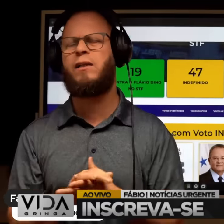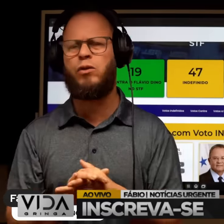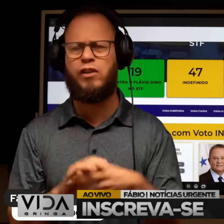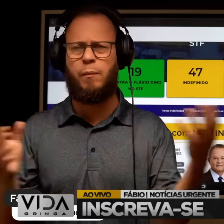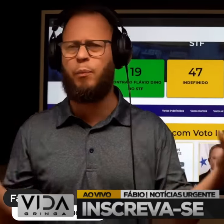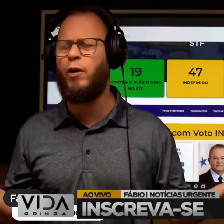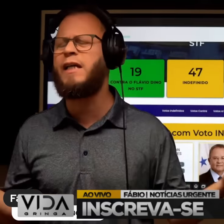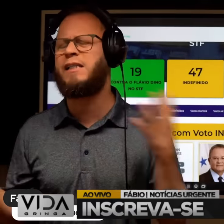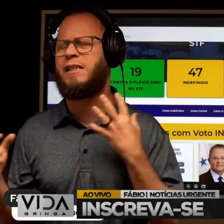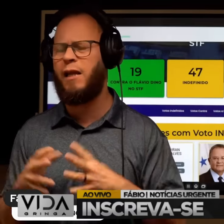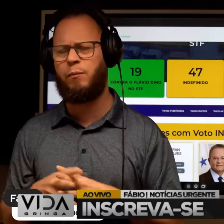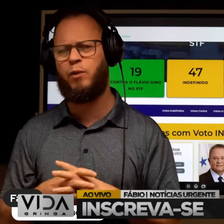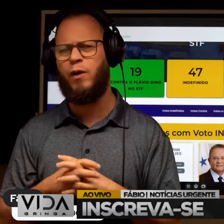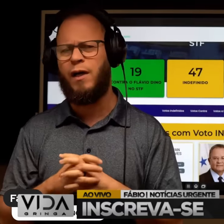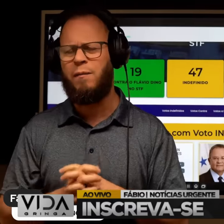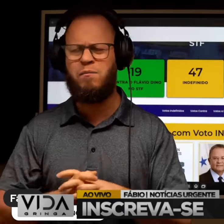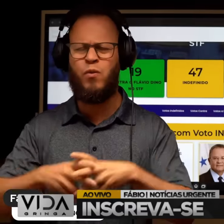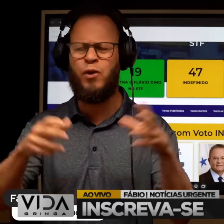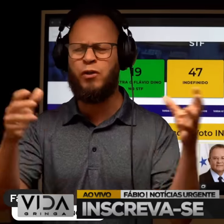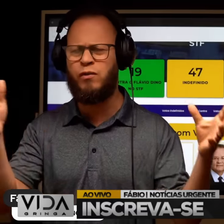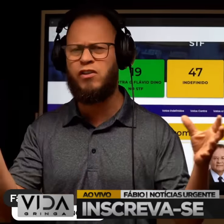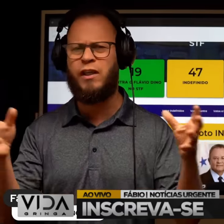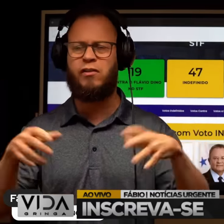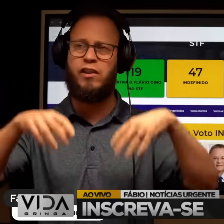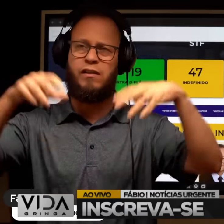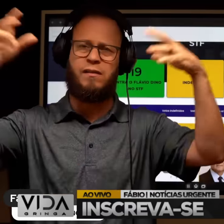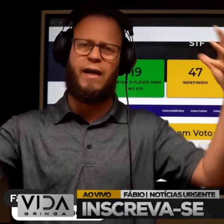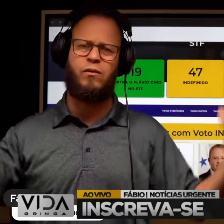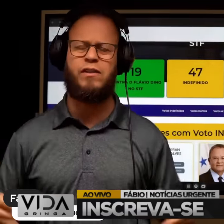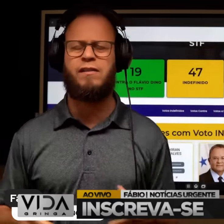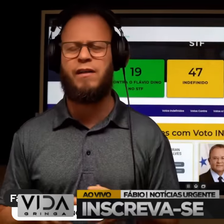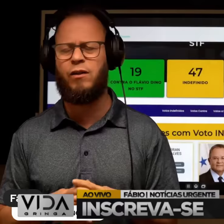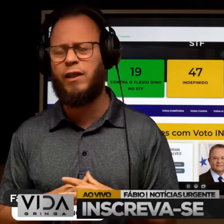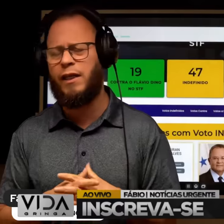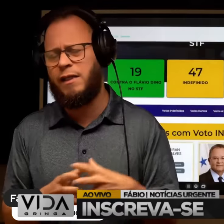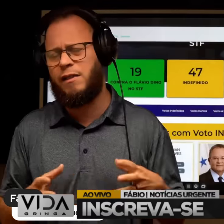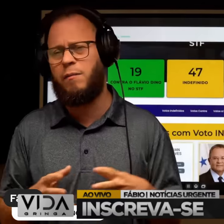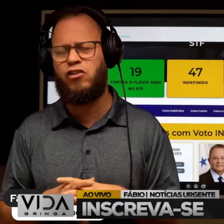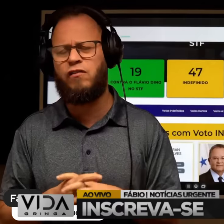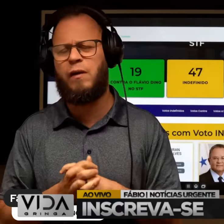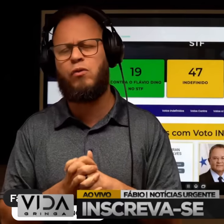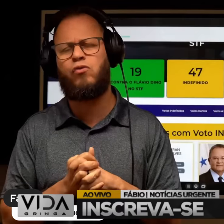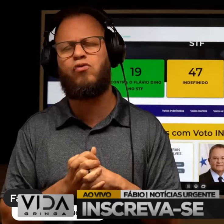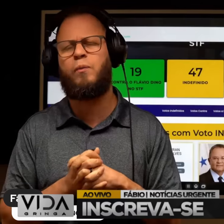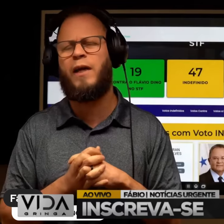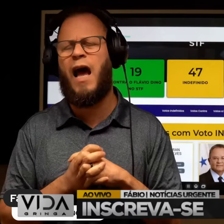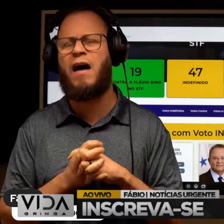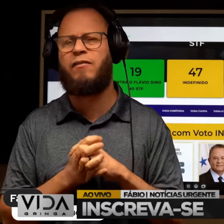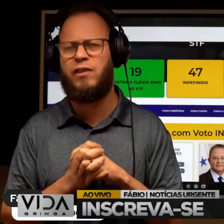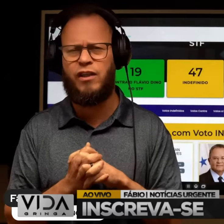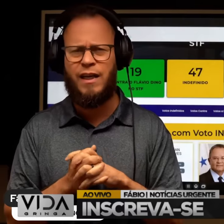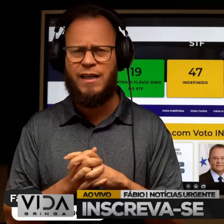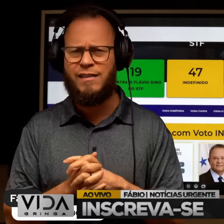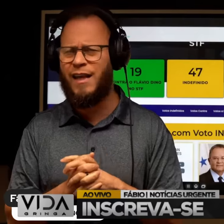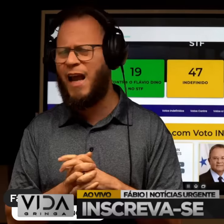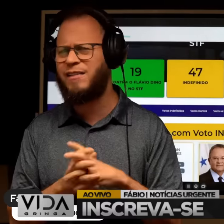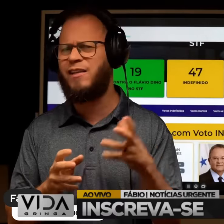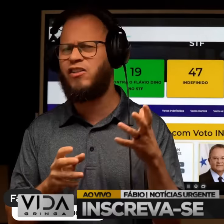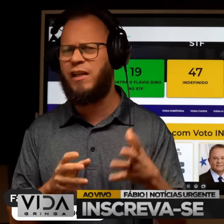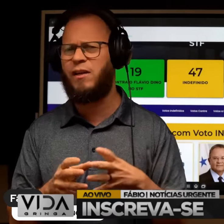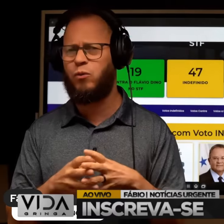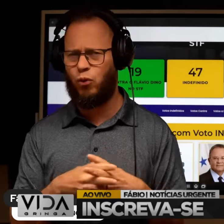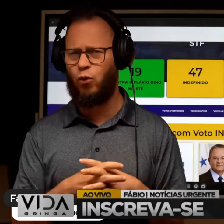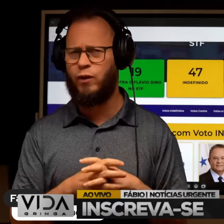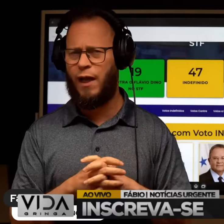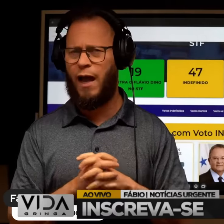trás daquela notícia. Por exemplo, muitos esquerdistas saíram dizendo que esse mês tivemos um superávit. Será que